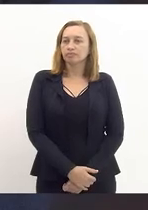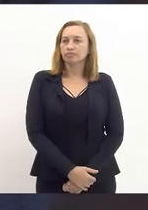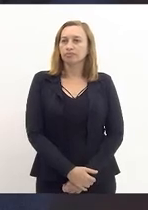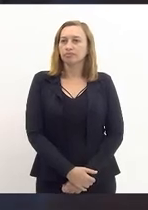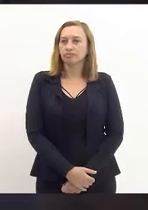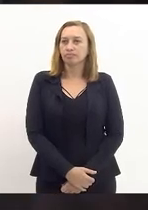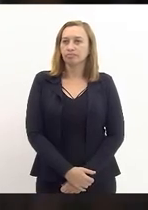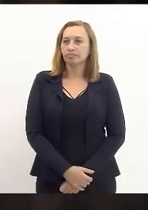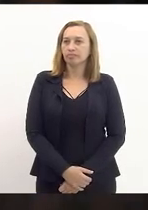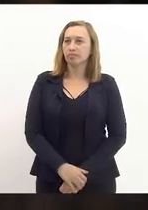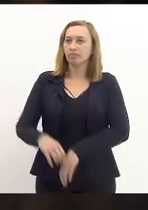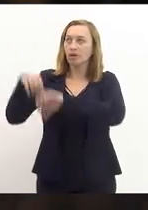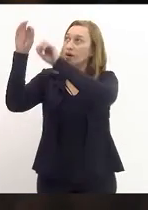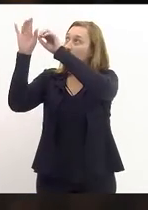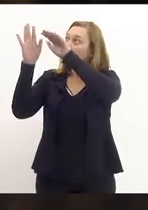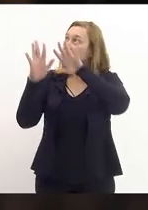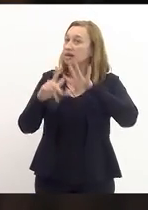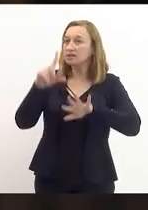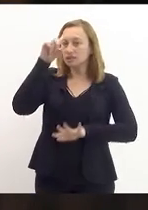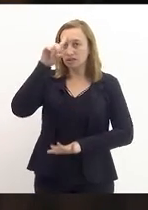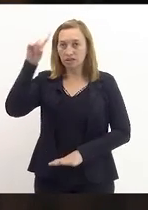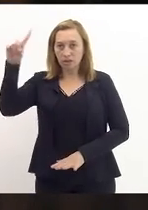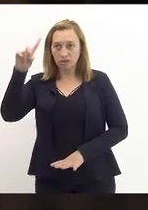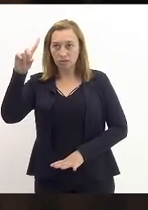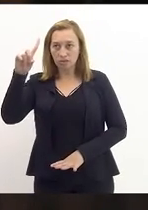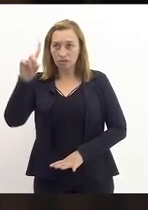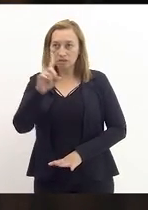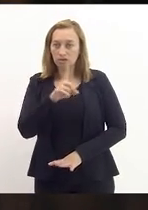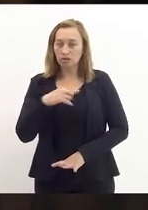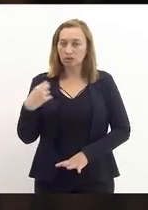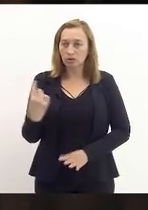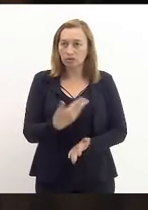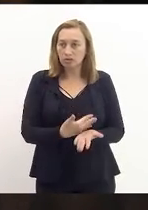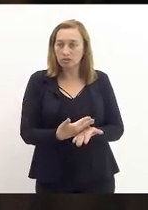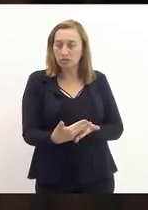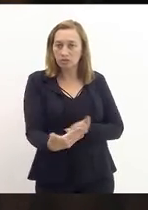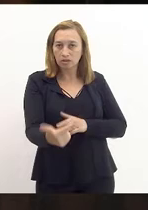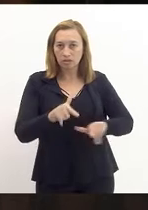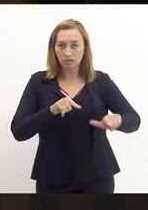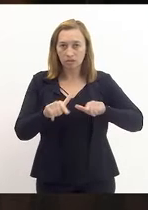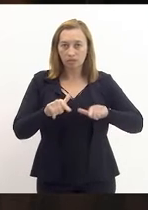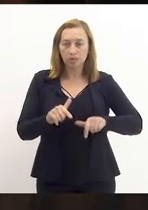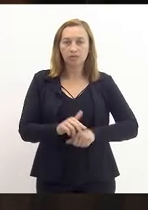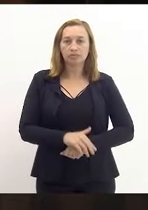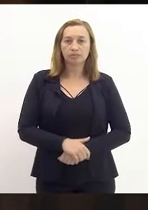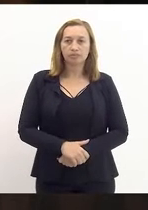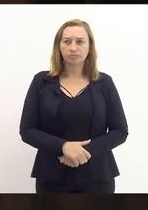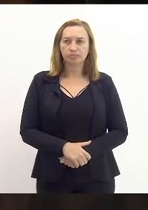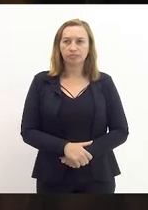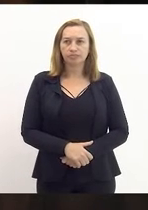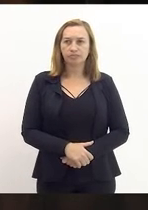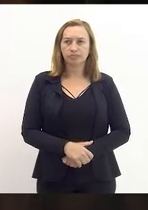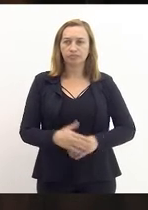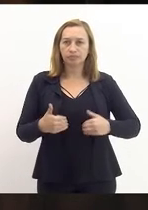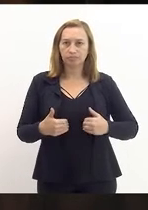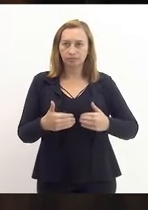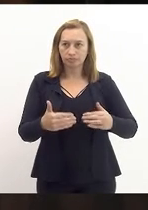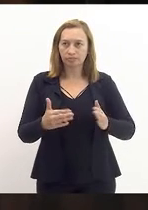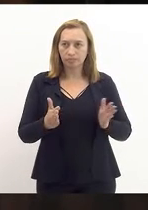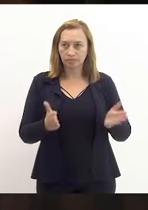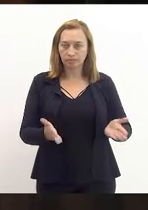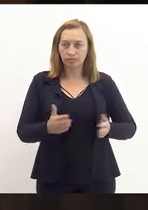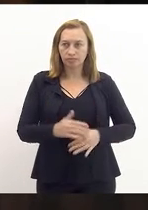em havendo número legal e sobre a proteção de Deus iniciamos os nossos trabalhos está aberta a sessão